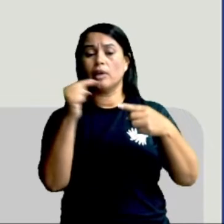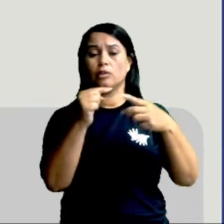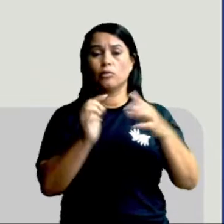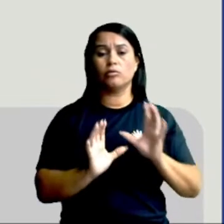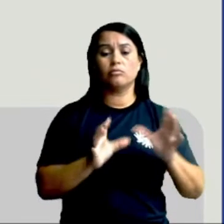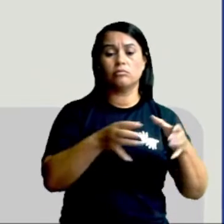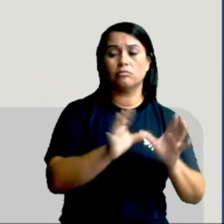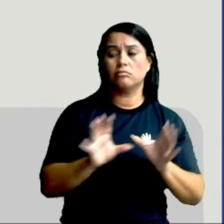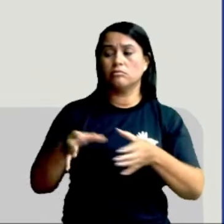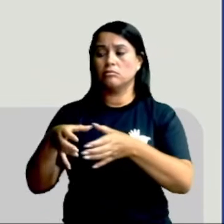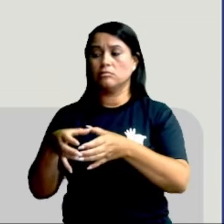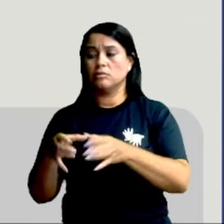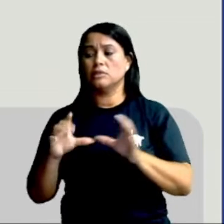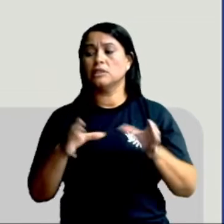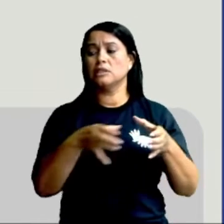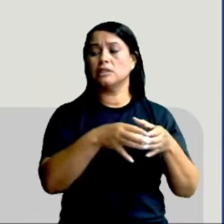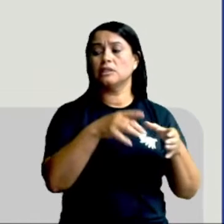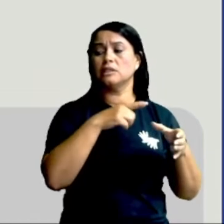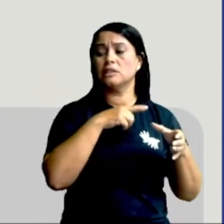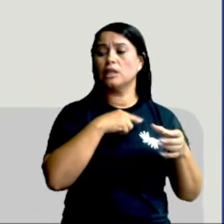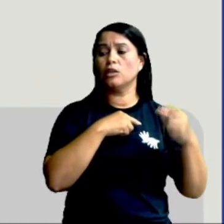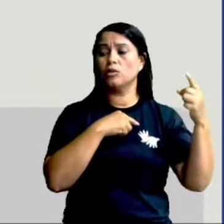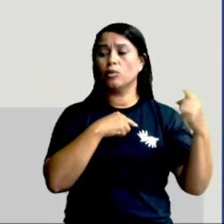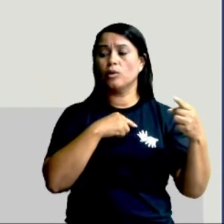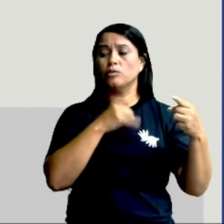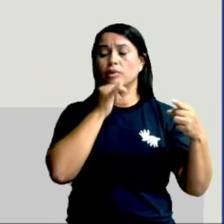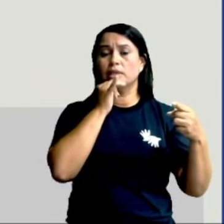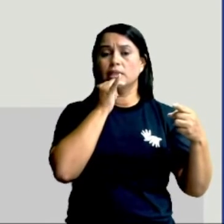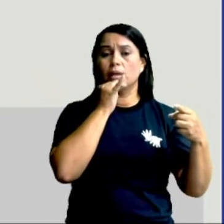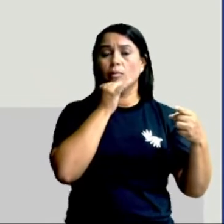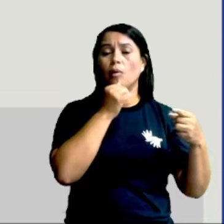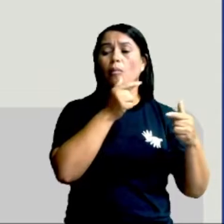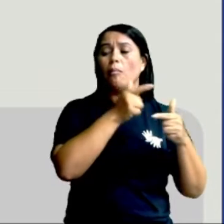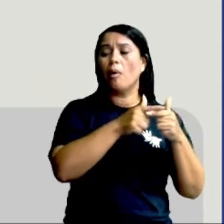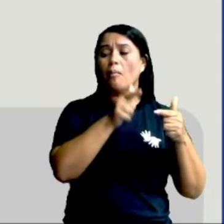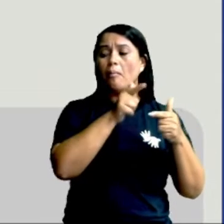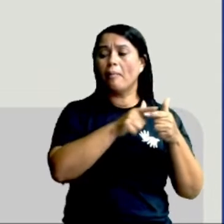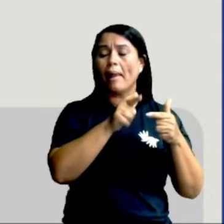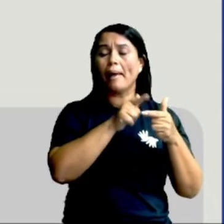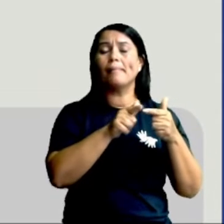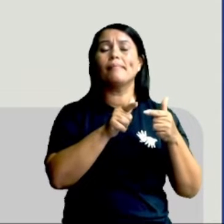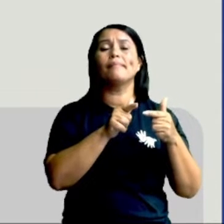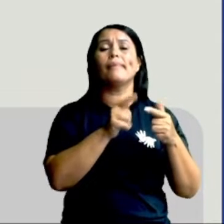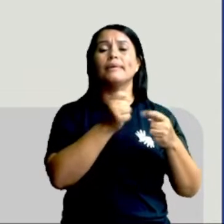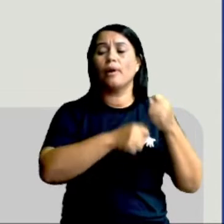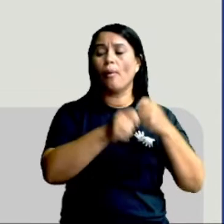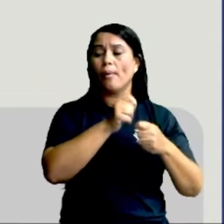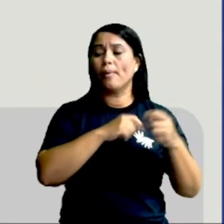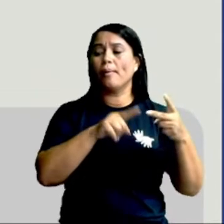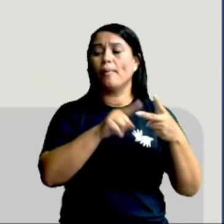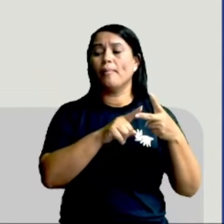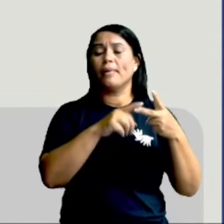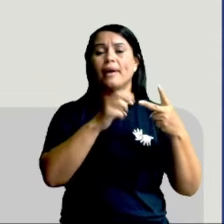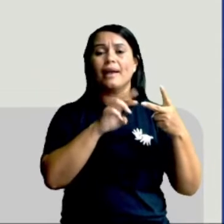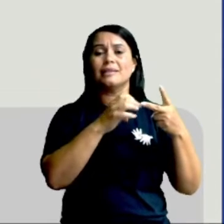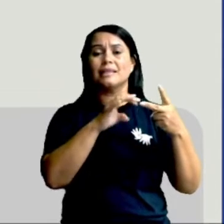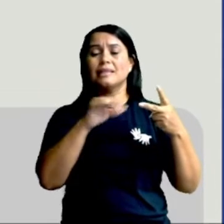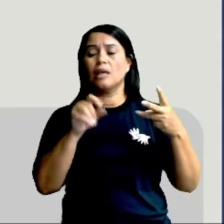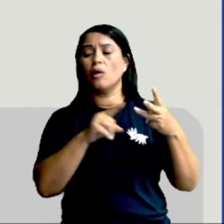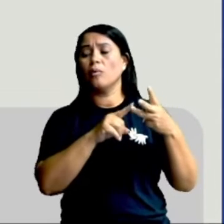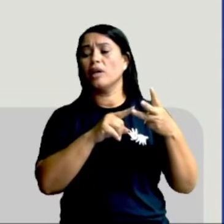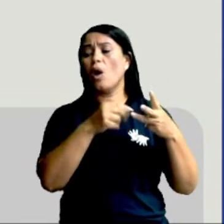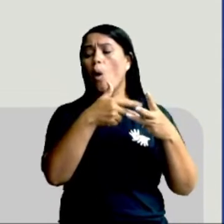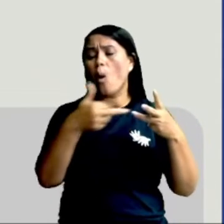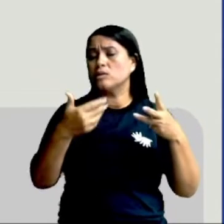os conjurais, que são crises econômicas, recessão, fatores de ordem